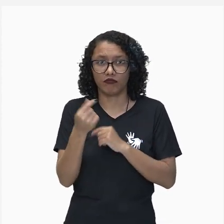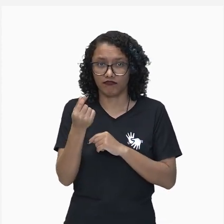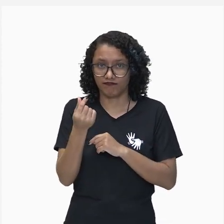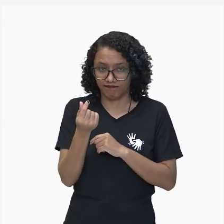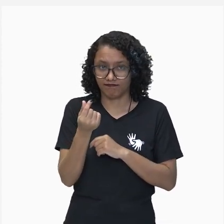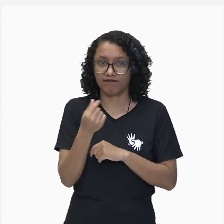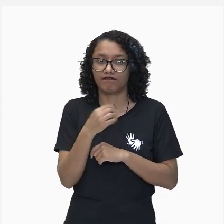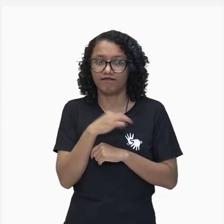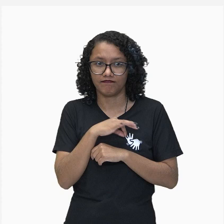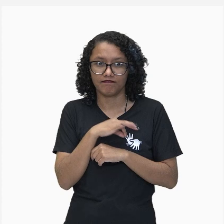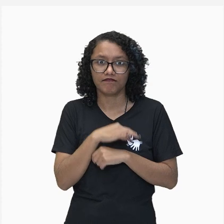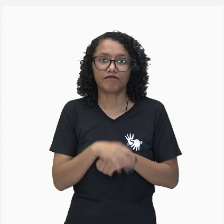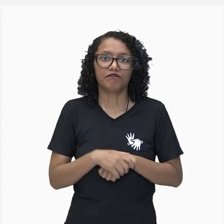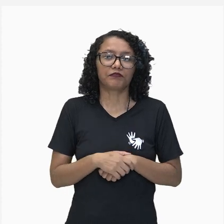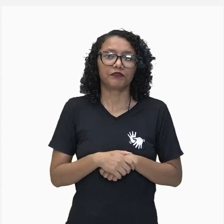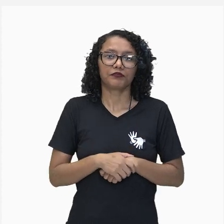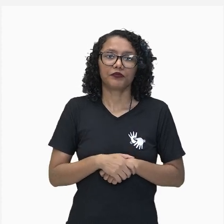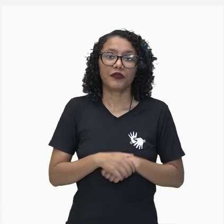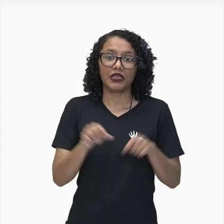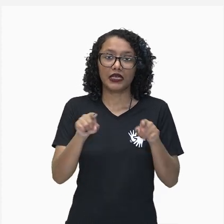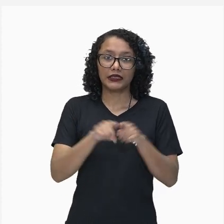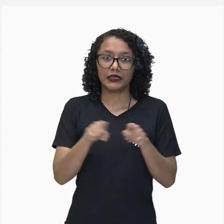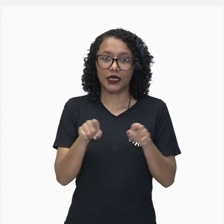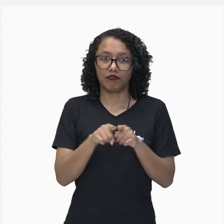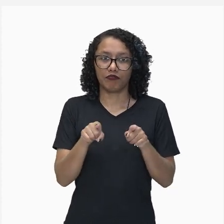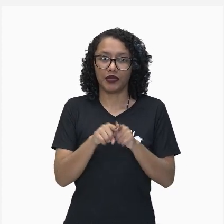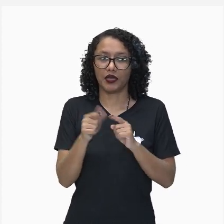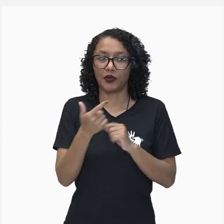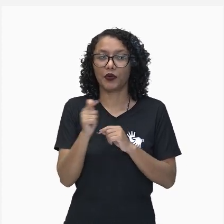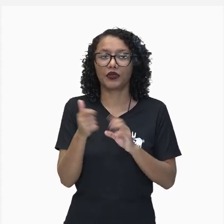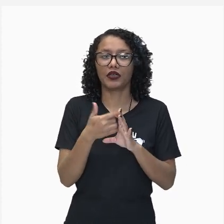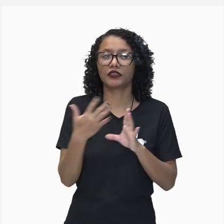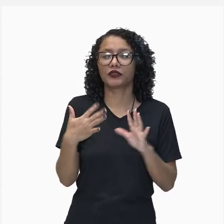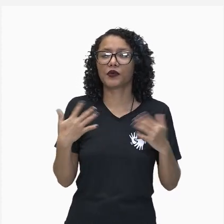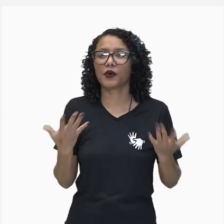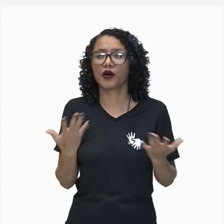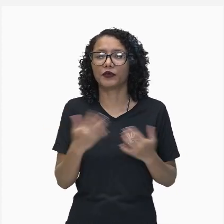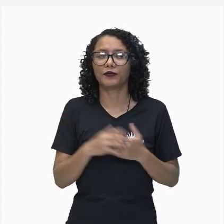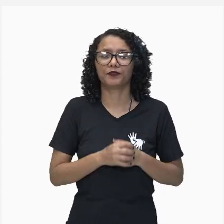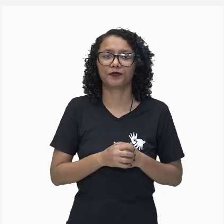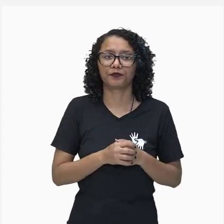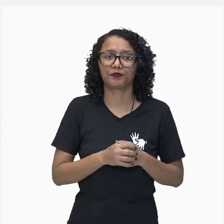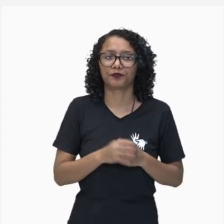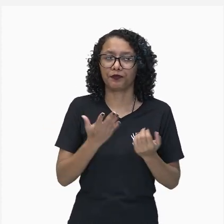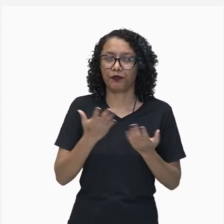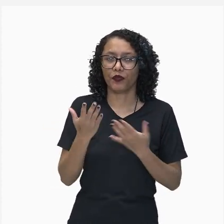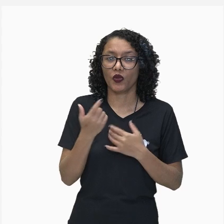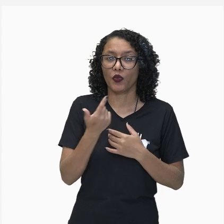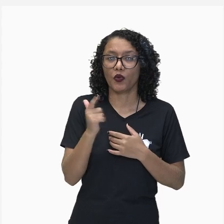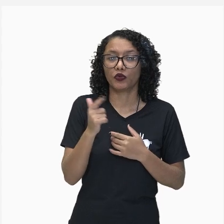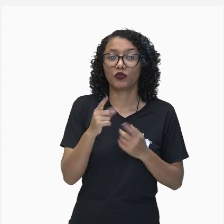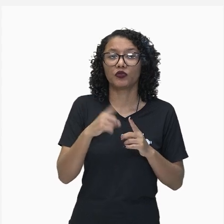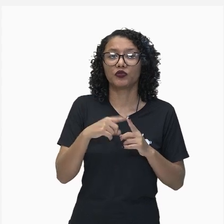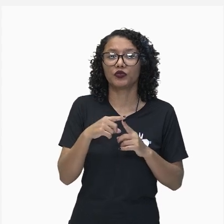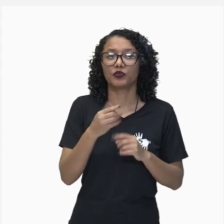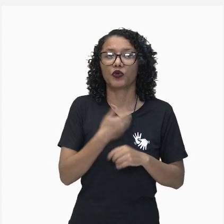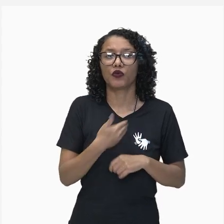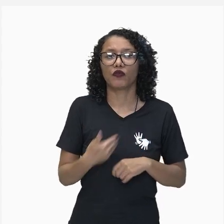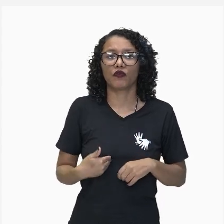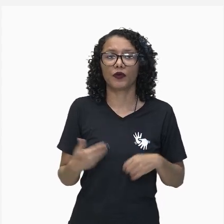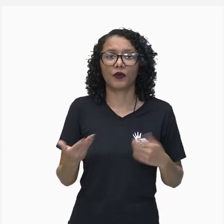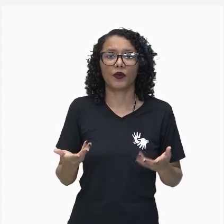ok? Vamos verificar aí outros aspectos em relação ao Japão. O regime de governo vai ser